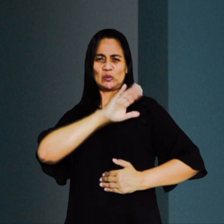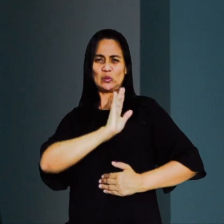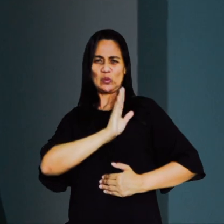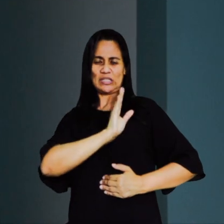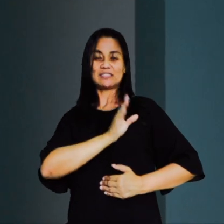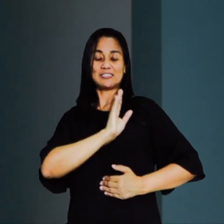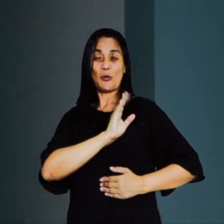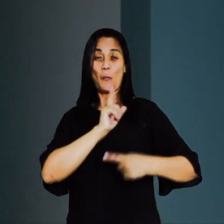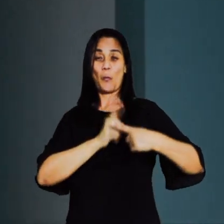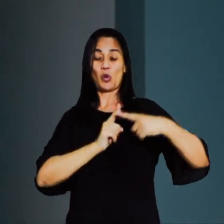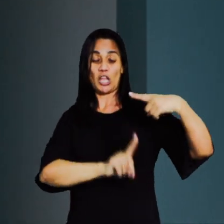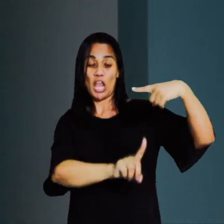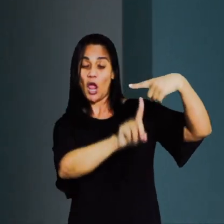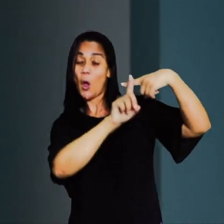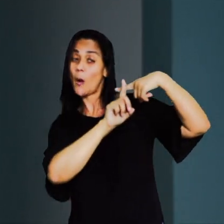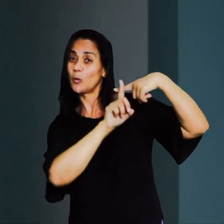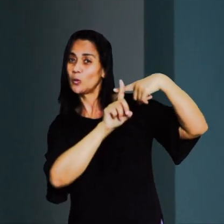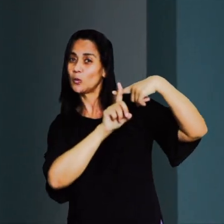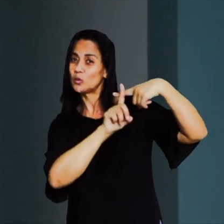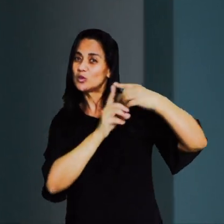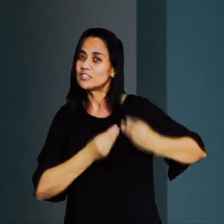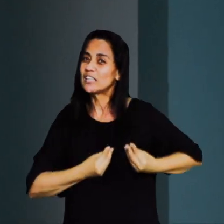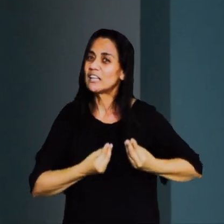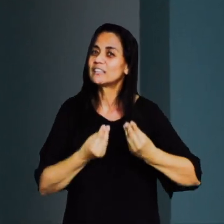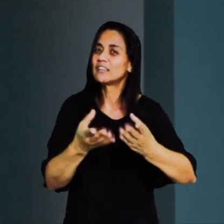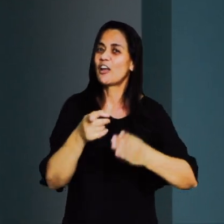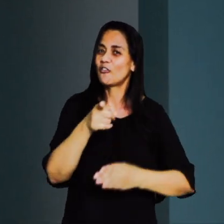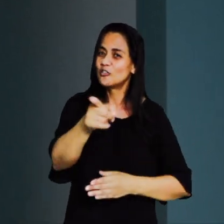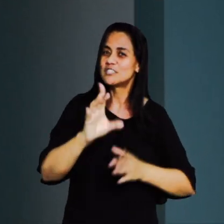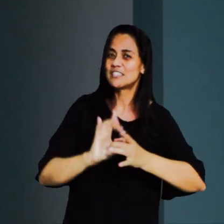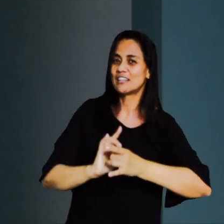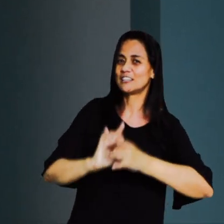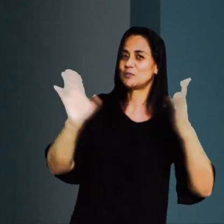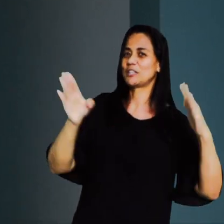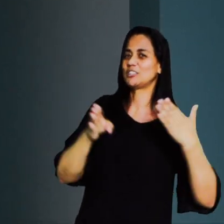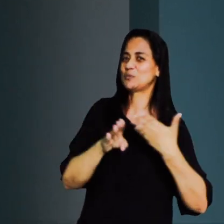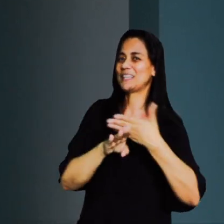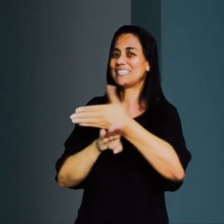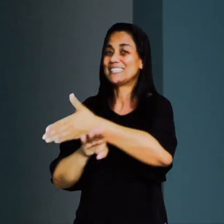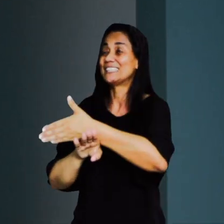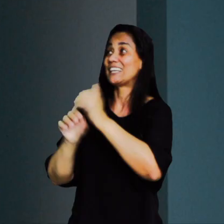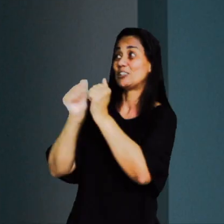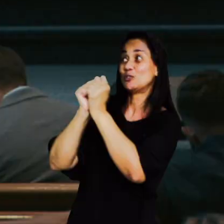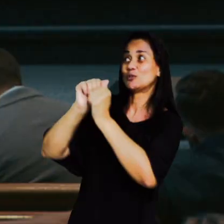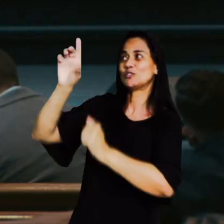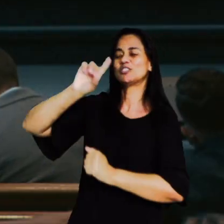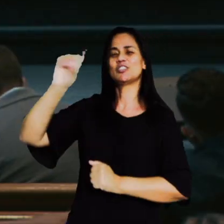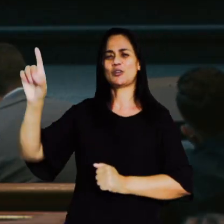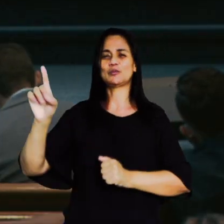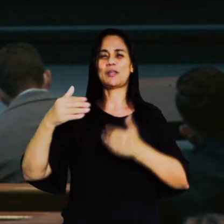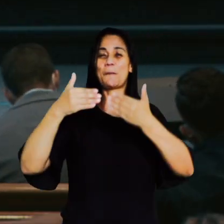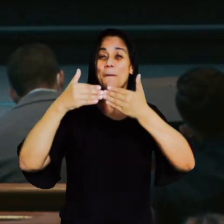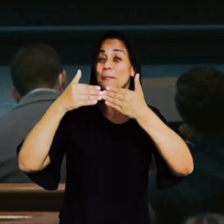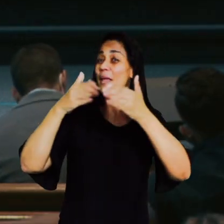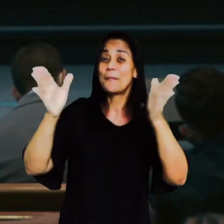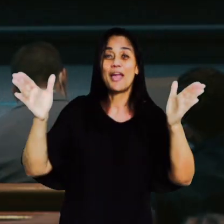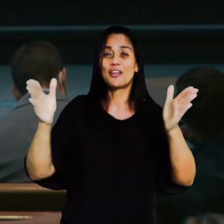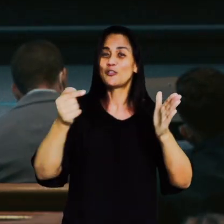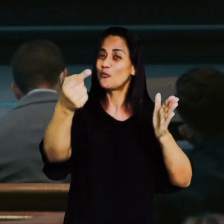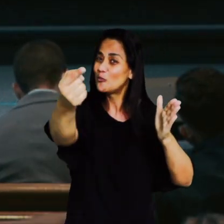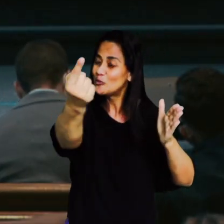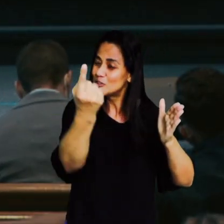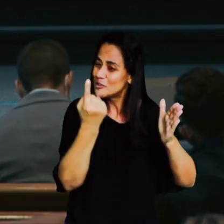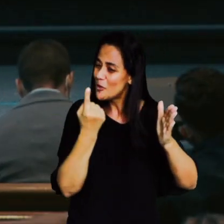outra porta, e a cruz continua aberta, a porta continua aberta. Você e eu